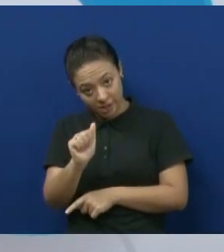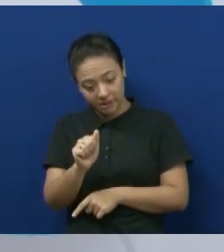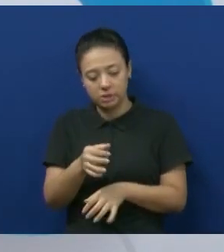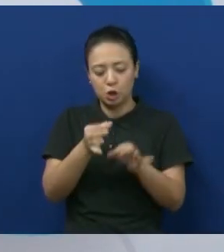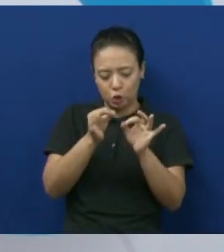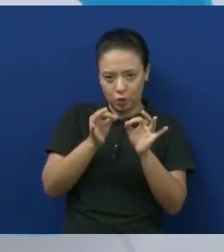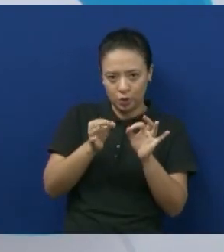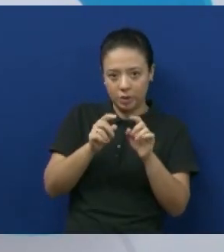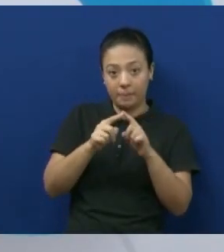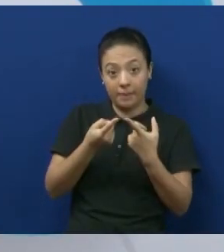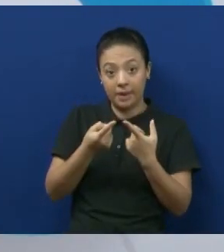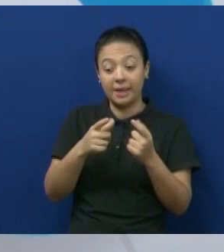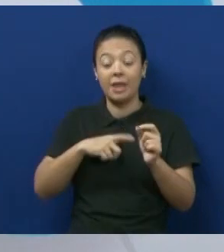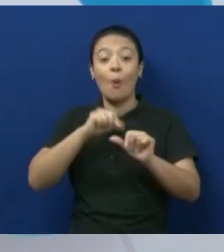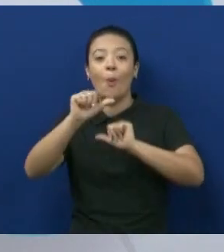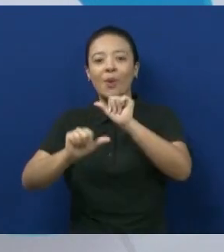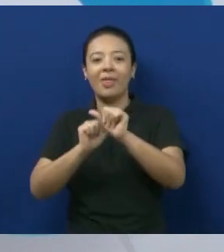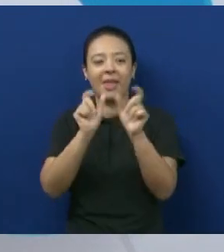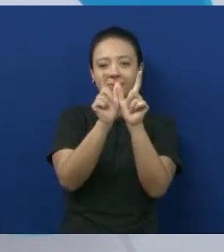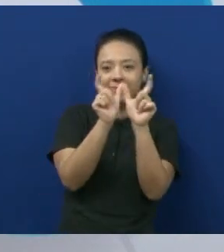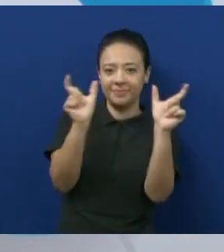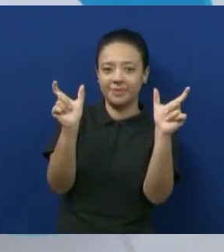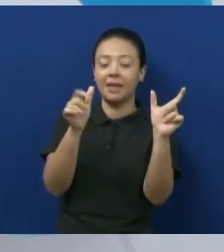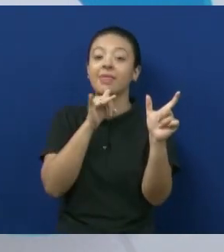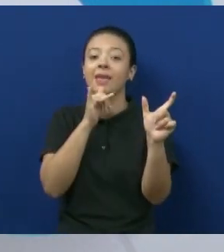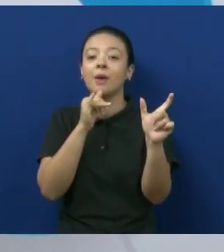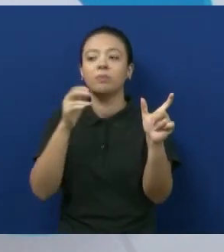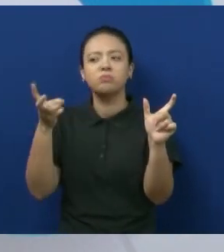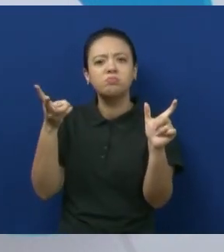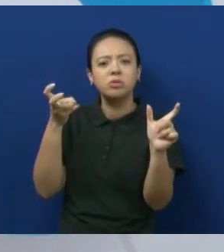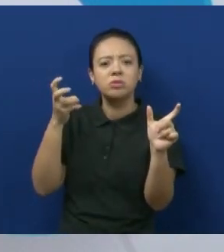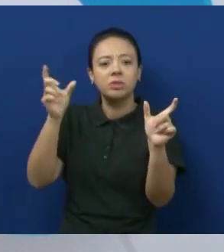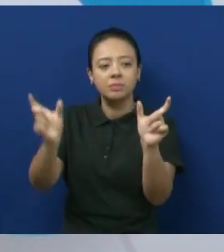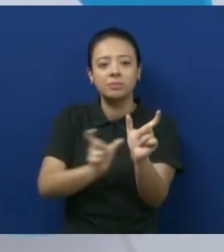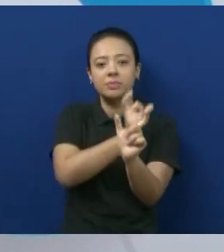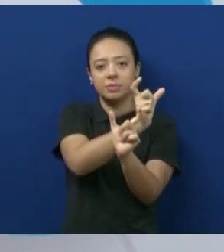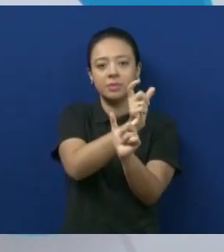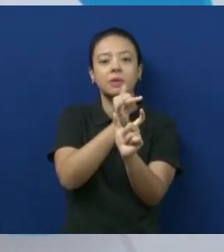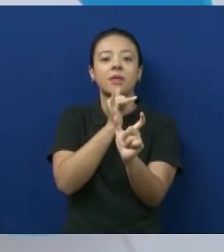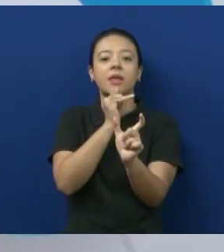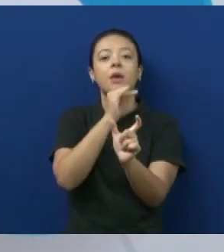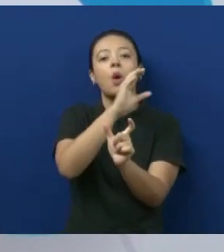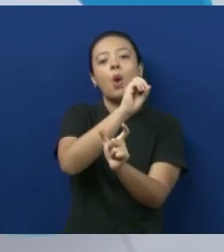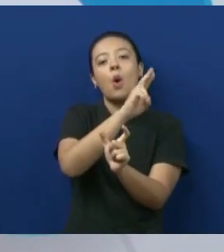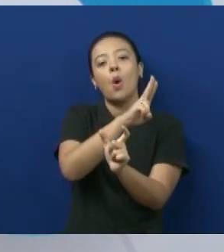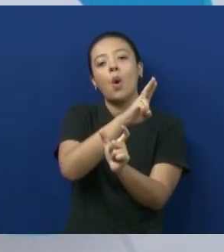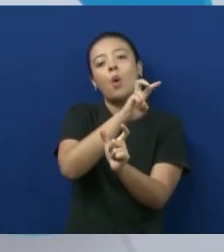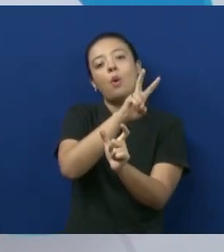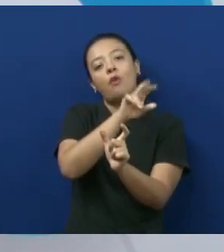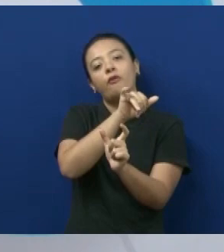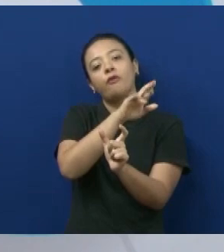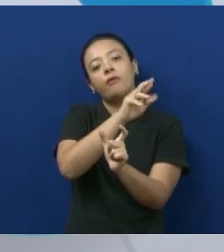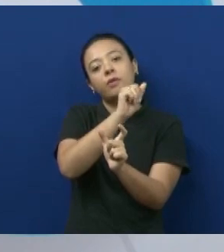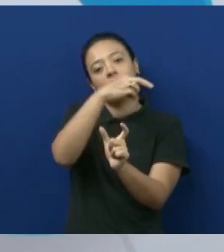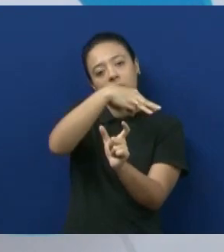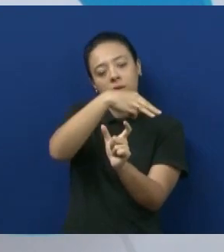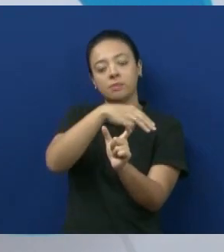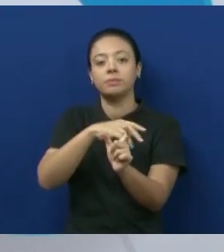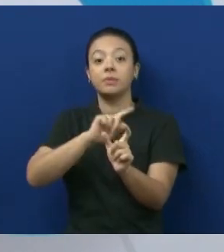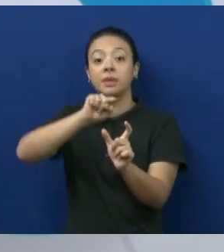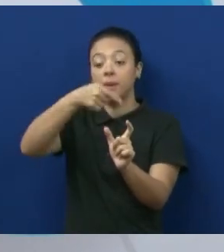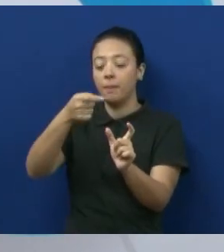chegou um dia a acreditar que tudo era para sempre, sem saber que o para sempre sempre acaba? Olha aí o